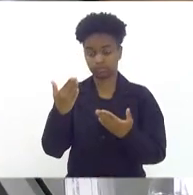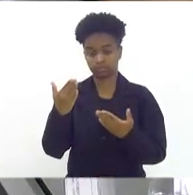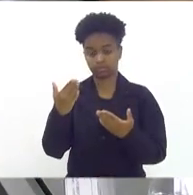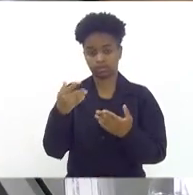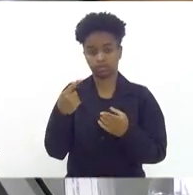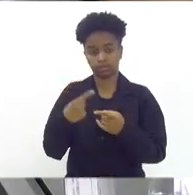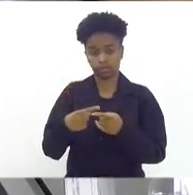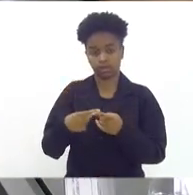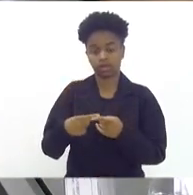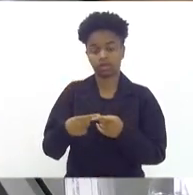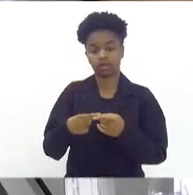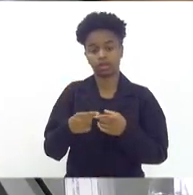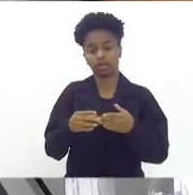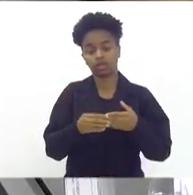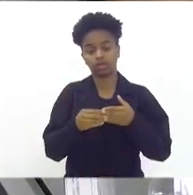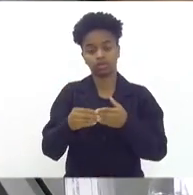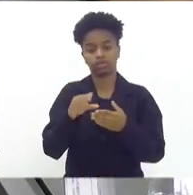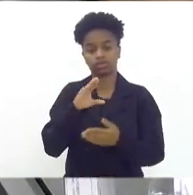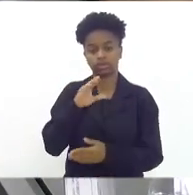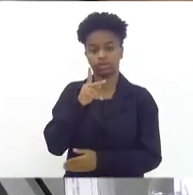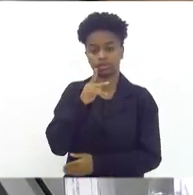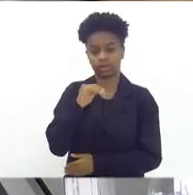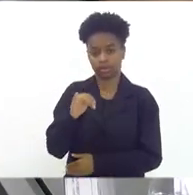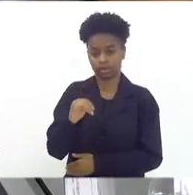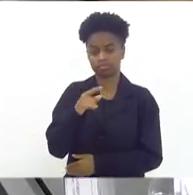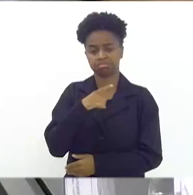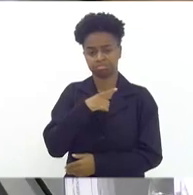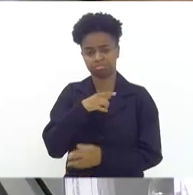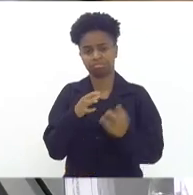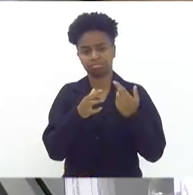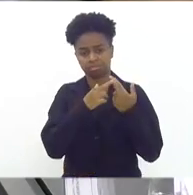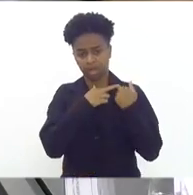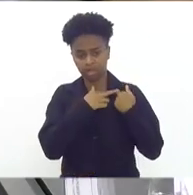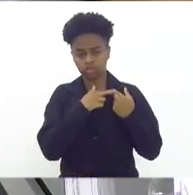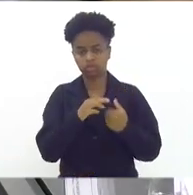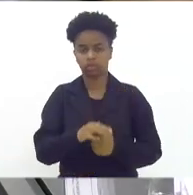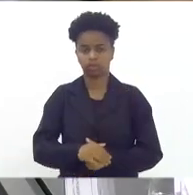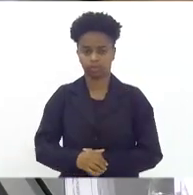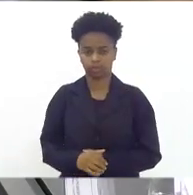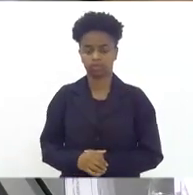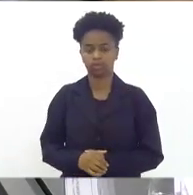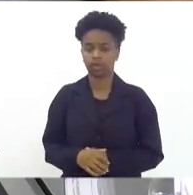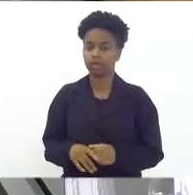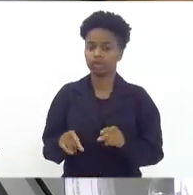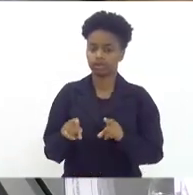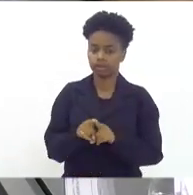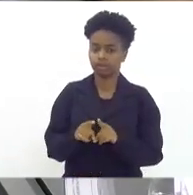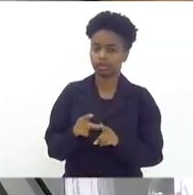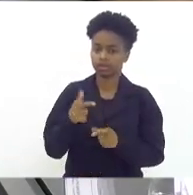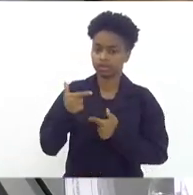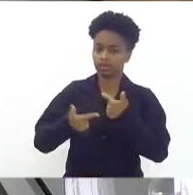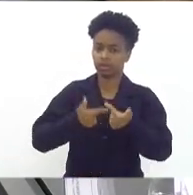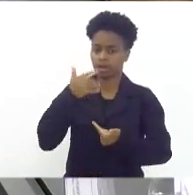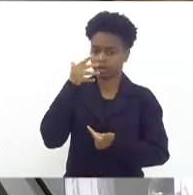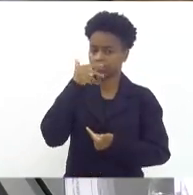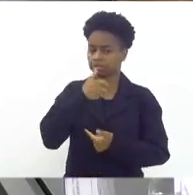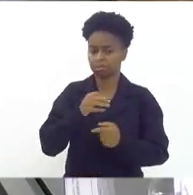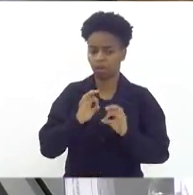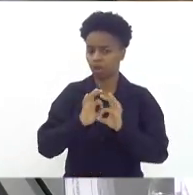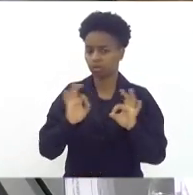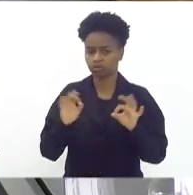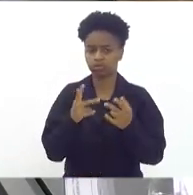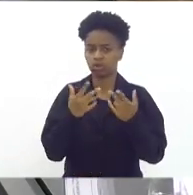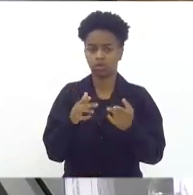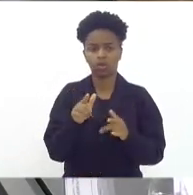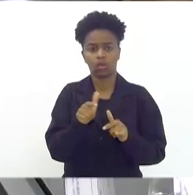ter por estar conduzindo essa CPI uma responsabilidade e fazendo um belo trabalho assim como todos os membros dessa